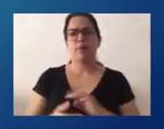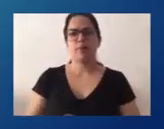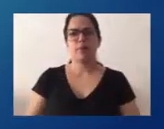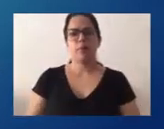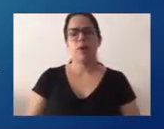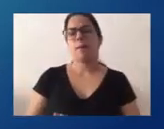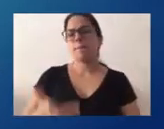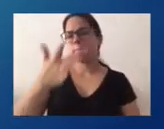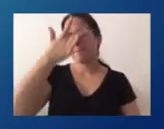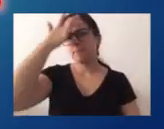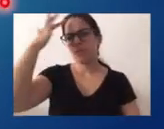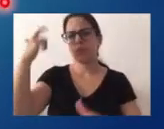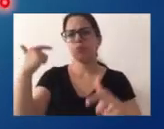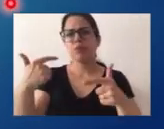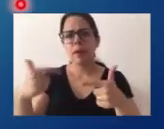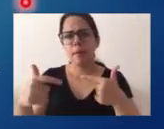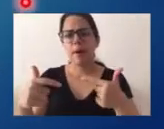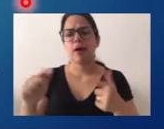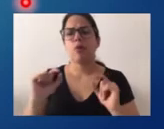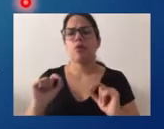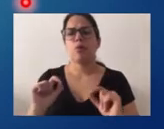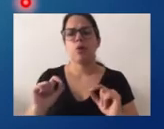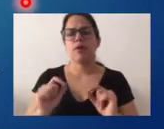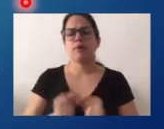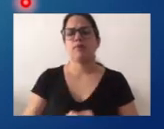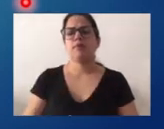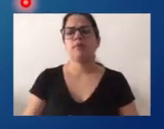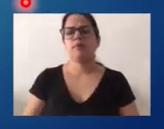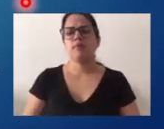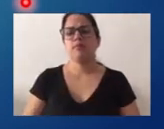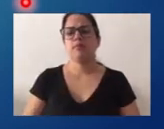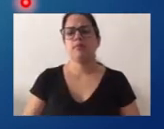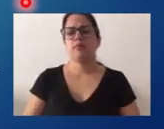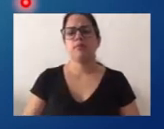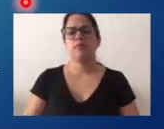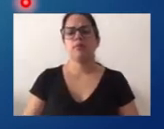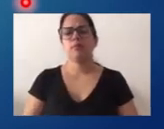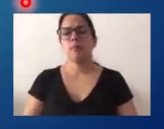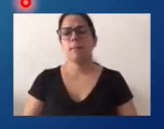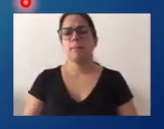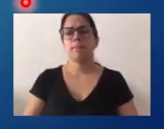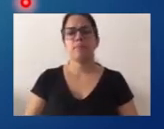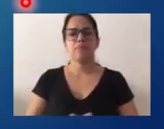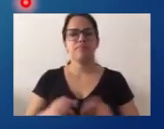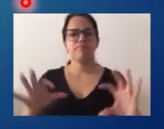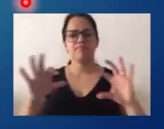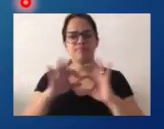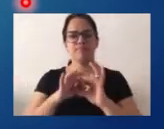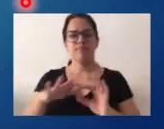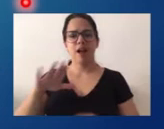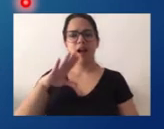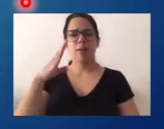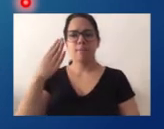e tem chuva, e vão usar esse tipo aqui de EPI, né? Pessoas que estão em locais que